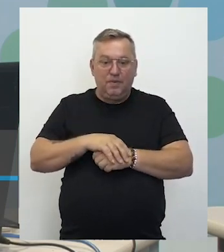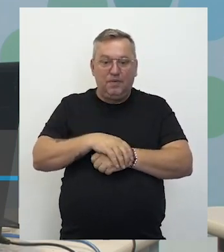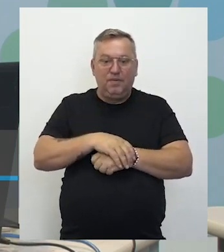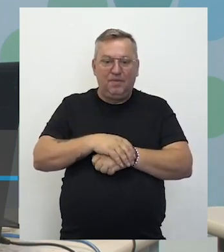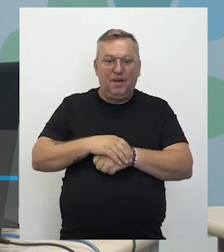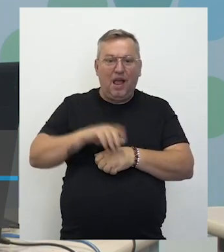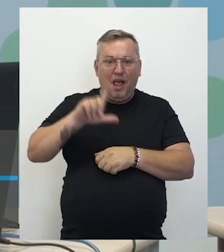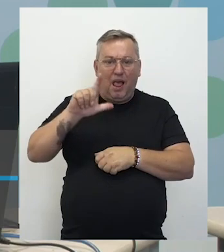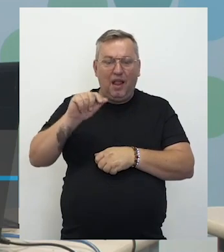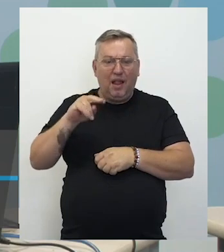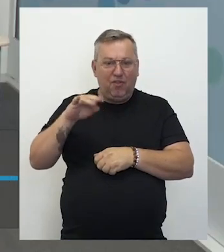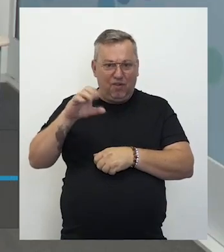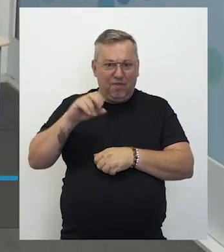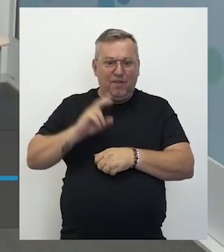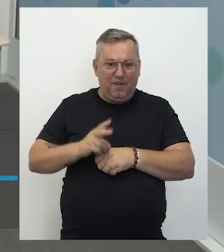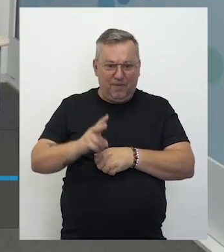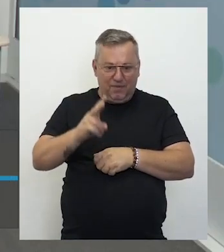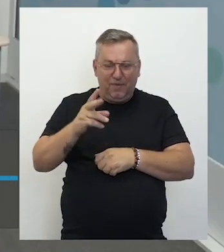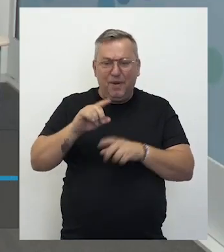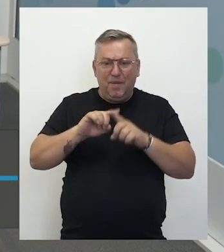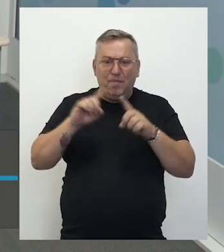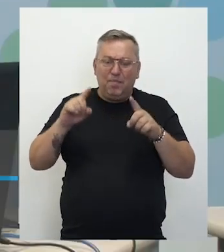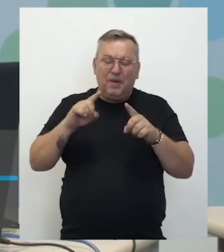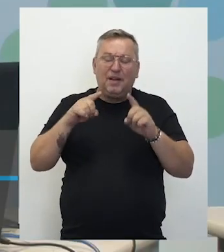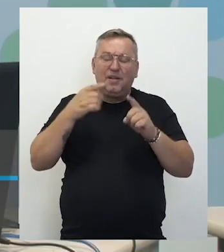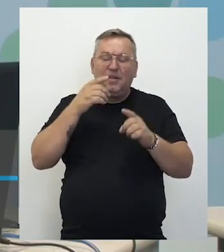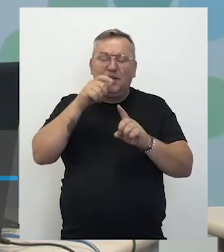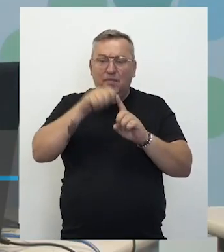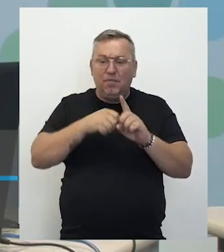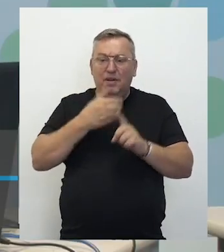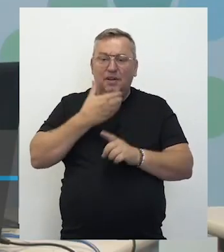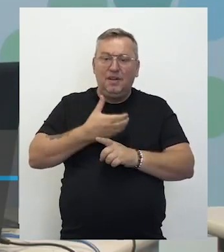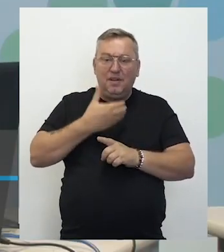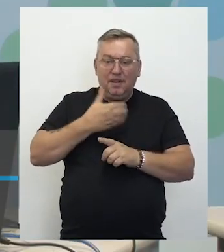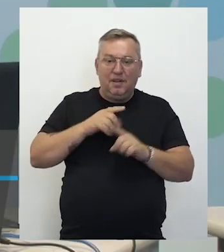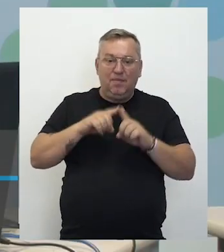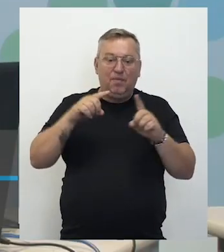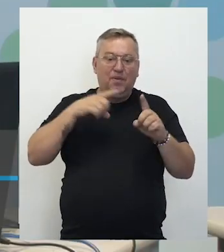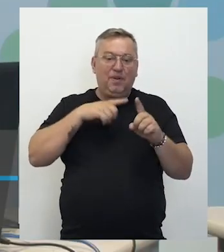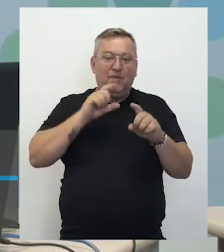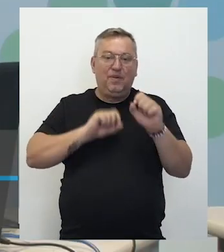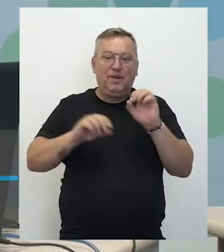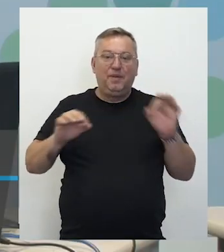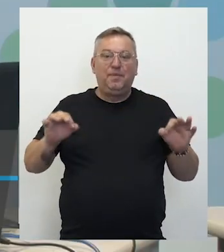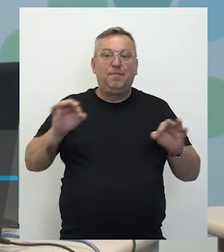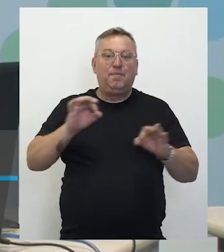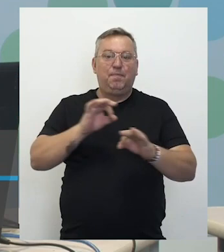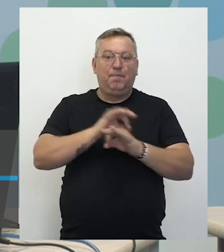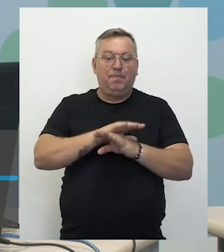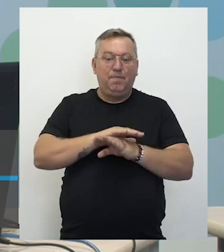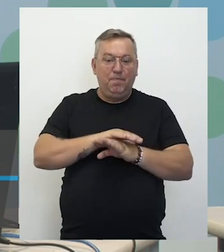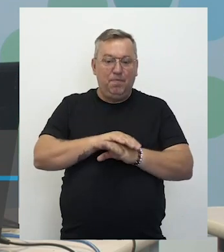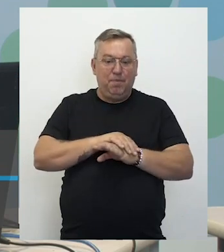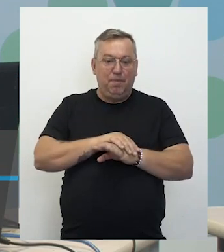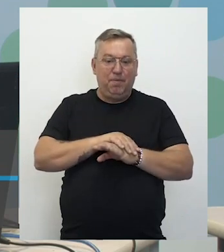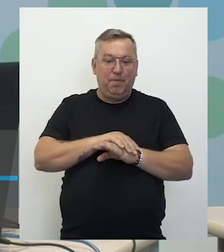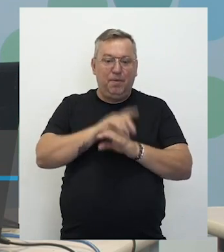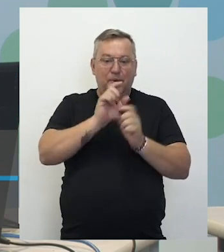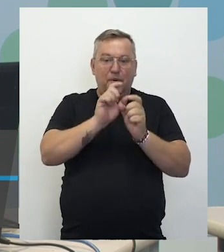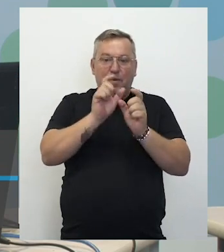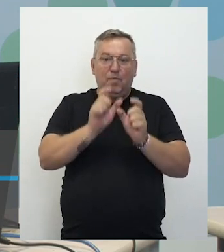a gente sabe que vai ter uma continuidade aí em 2021, mas nós estamos aí terminando, fechando quase que uma